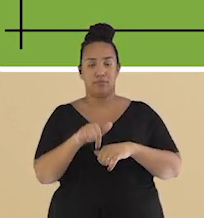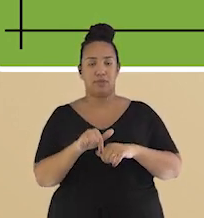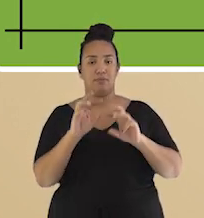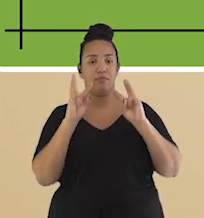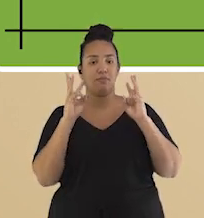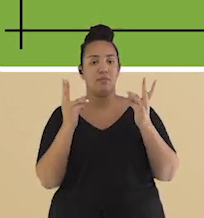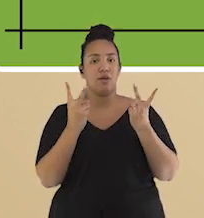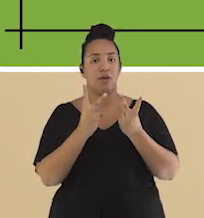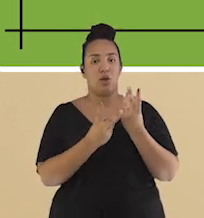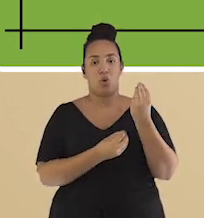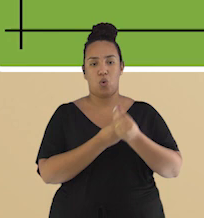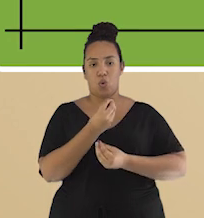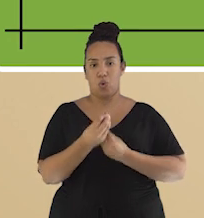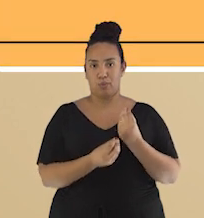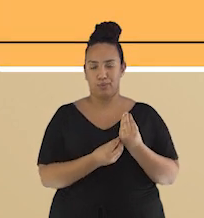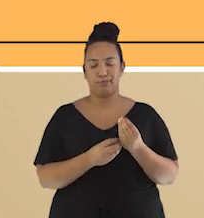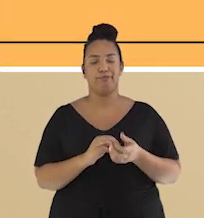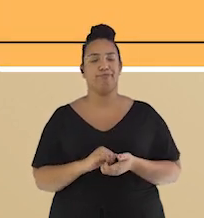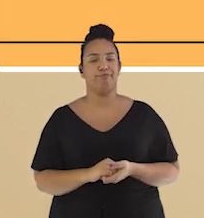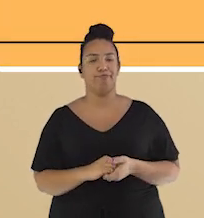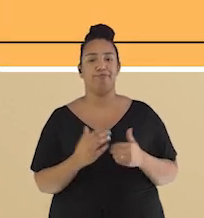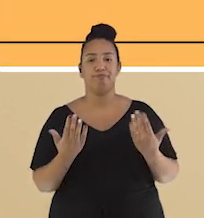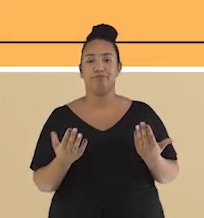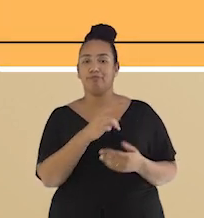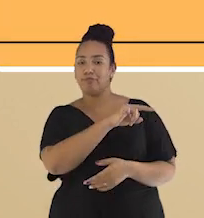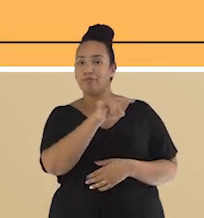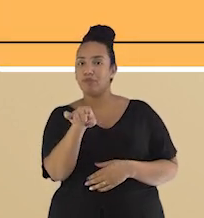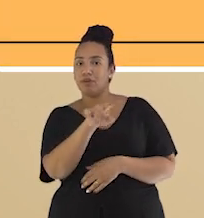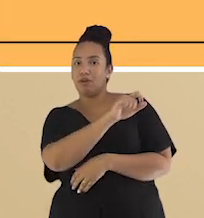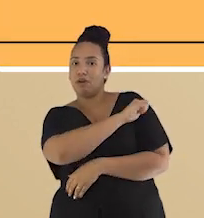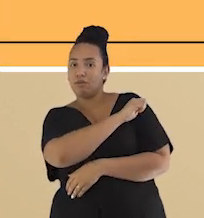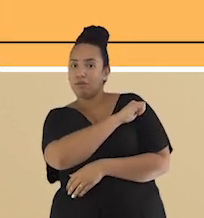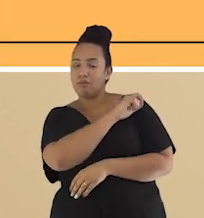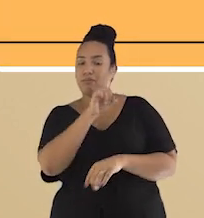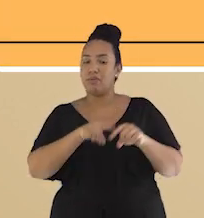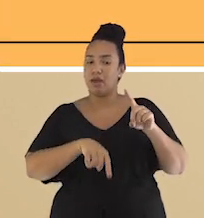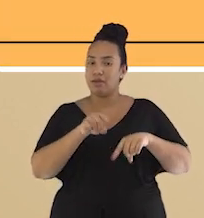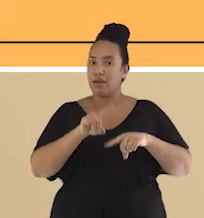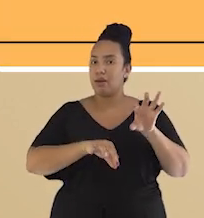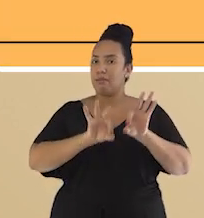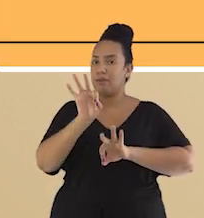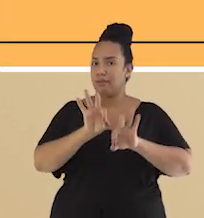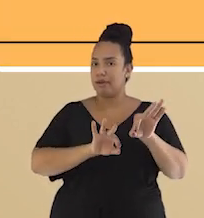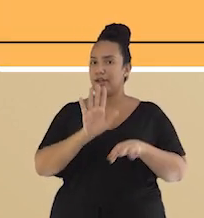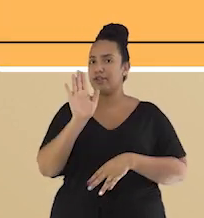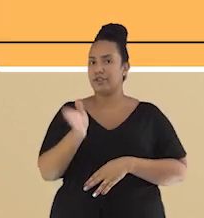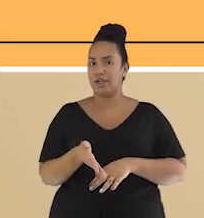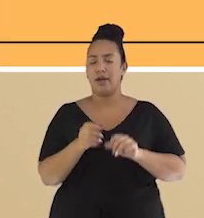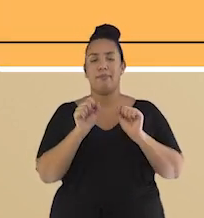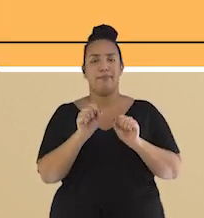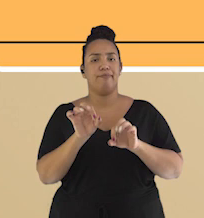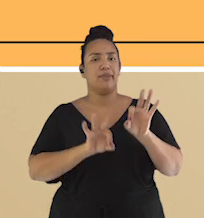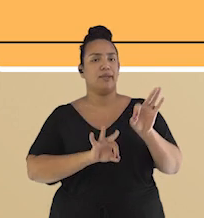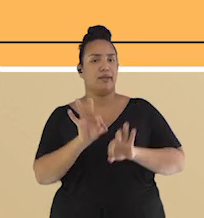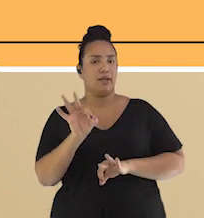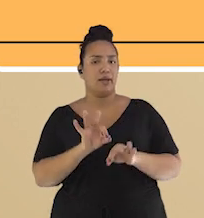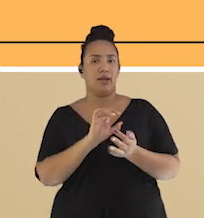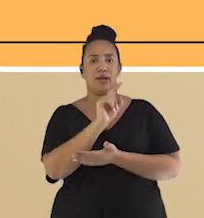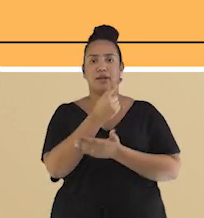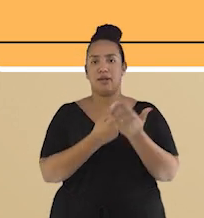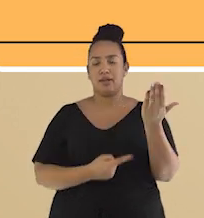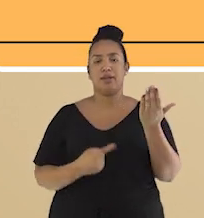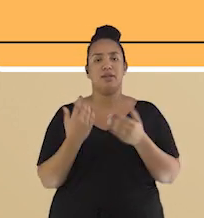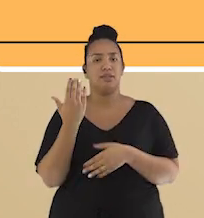matéria. E você, estudante, já prepara o seu material escolar? Pode pegar aí o seu caderno